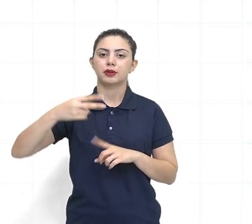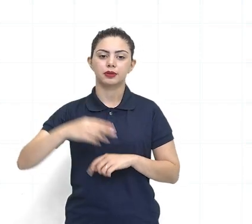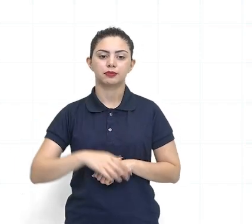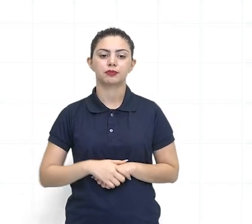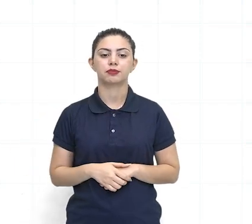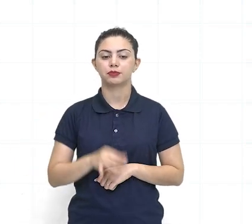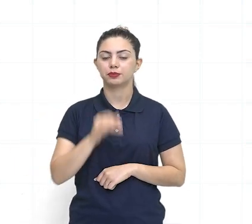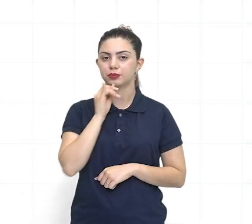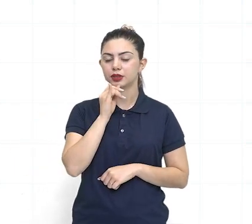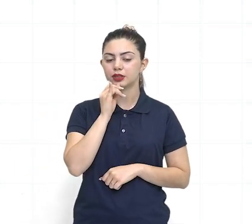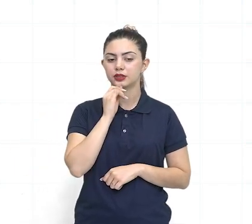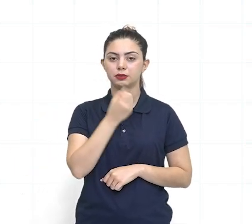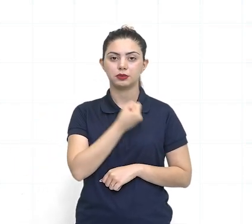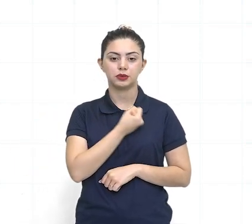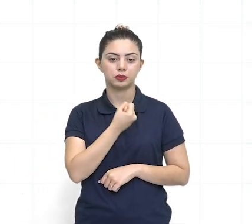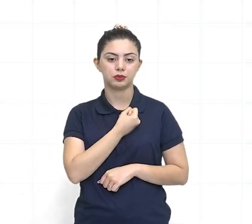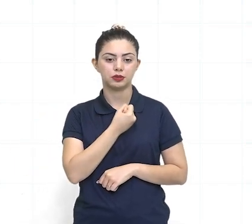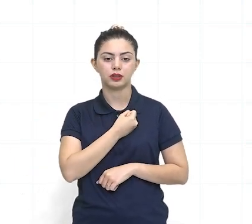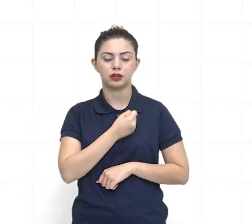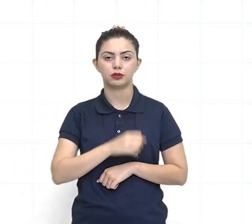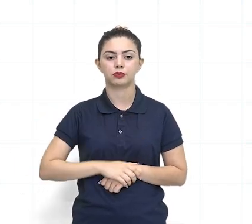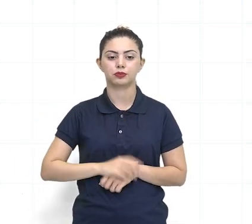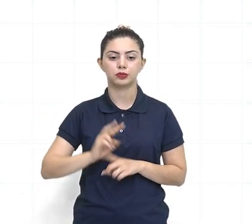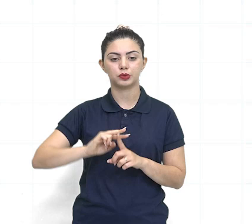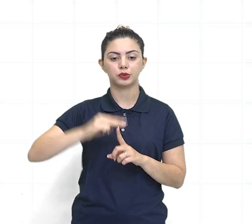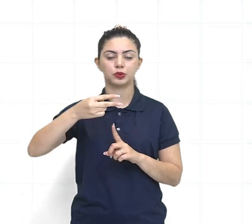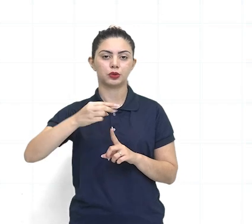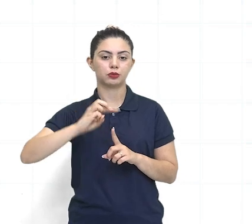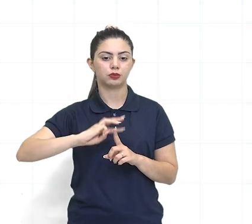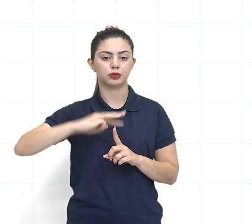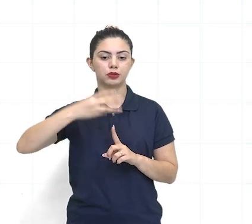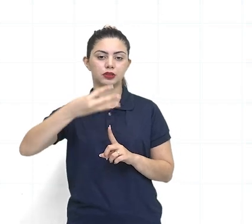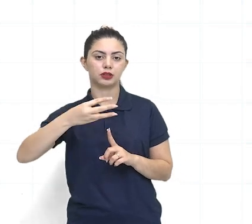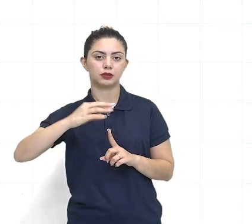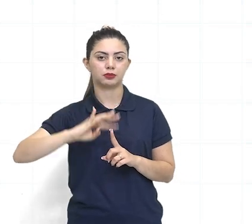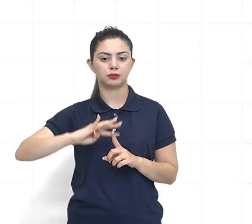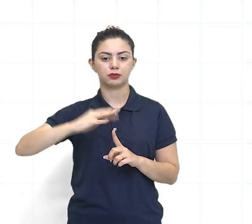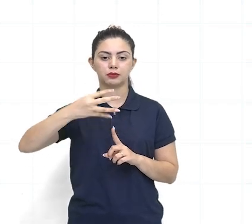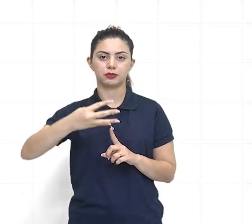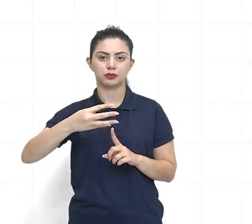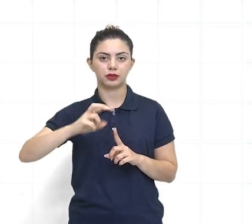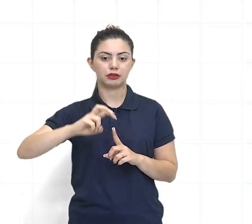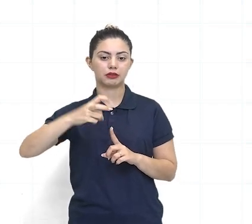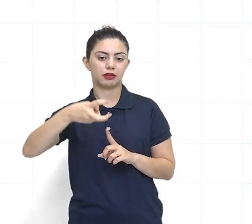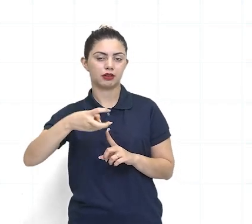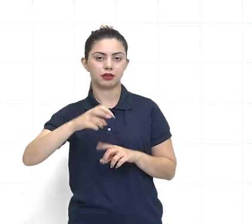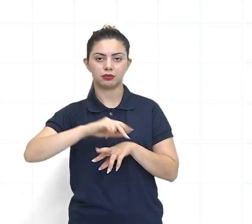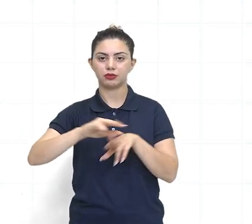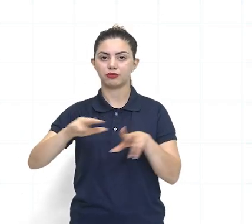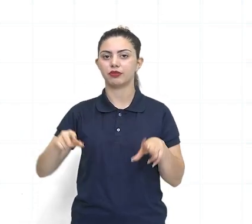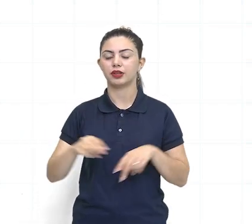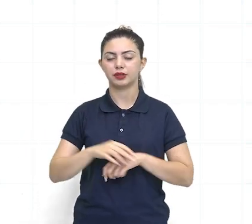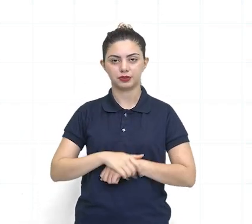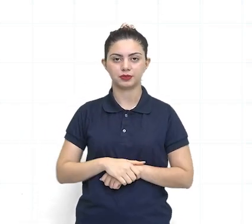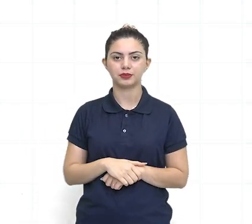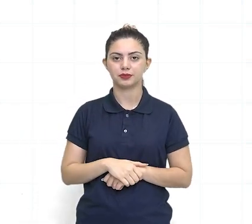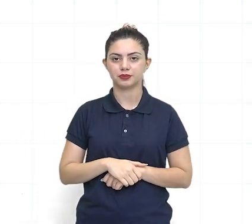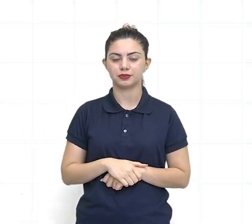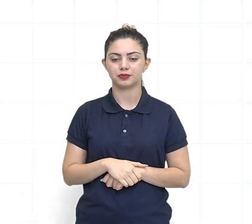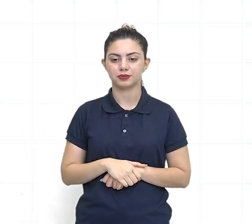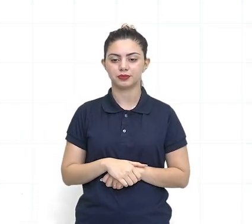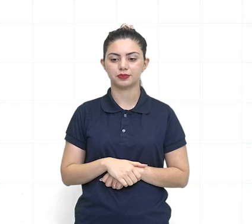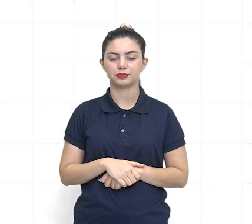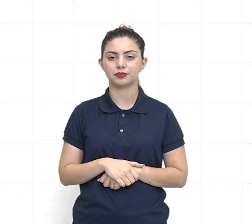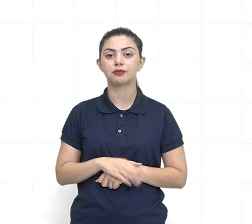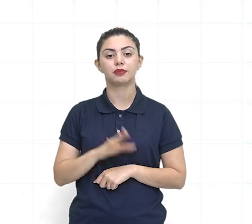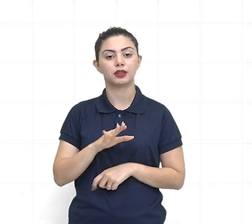aumentada. Exemplo de numeral multiplicativo: dobro, triplo, quíntuplo, etc. E